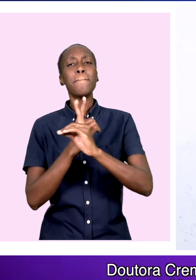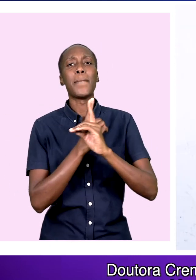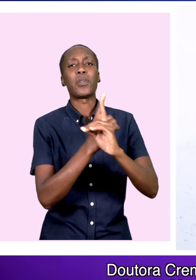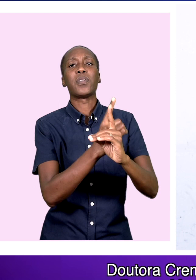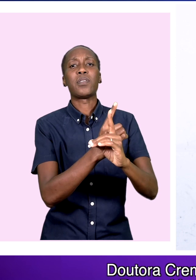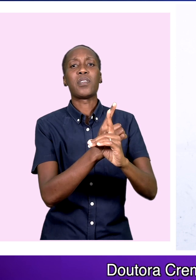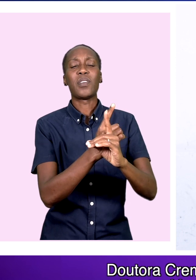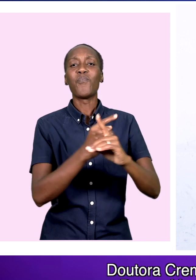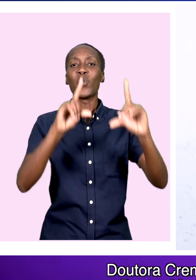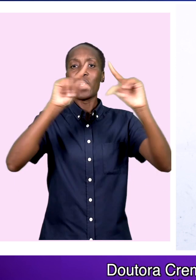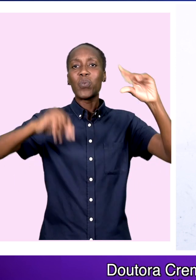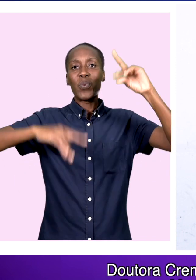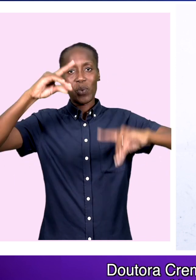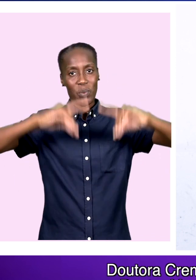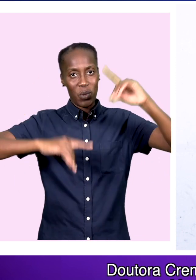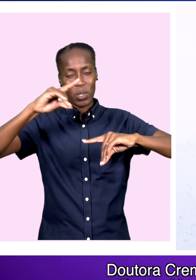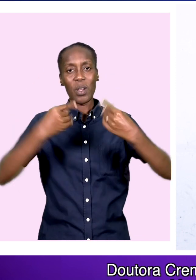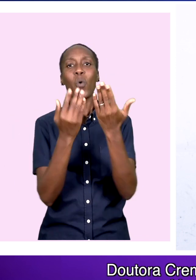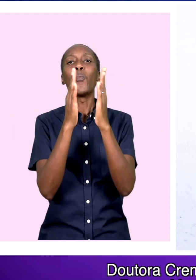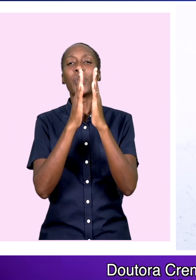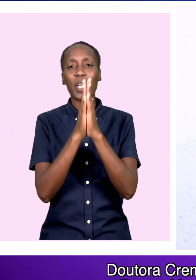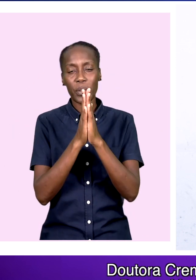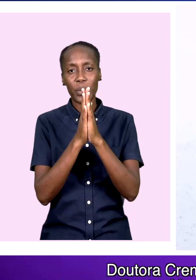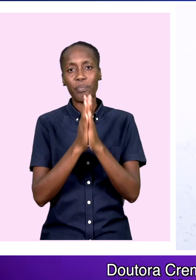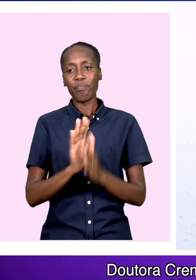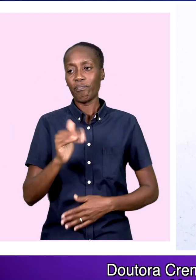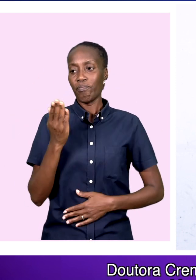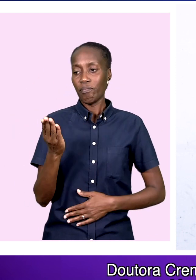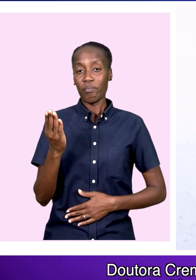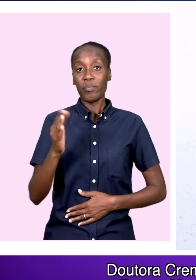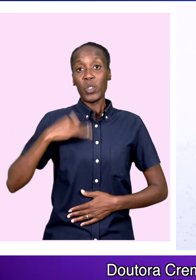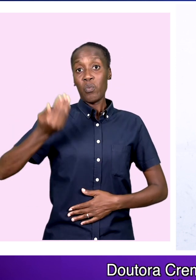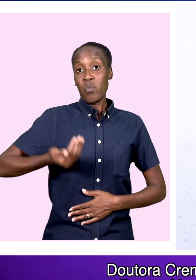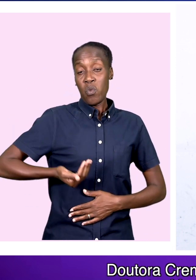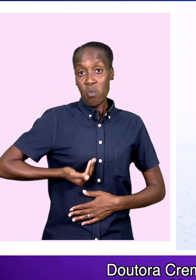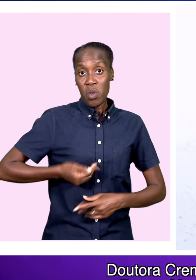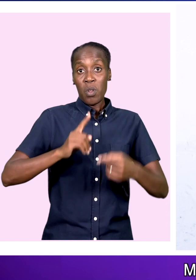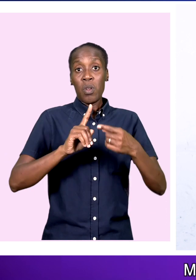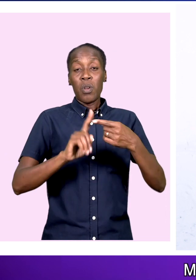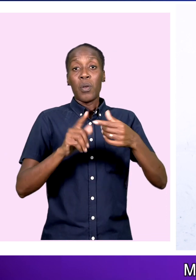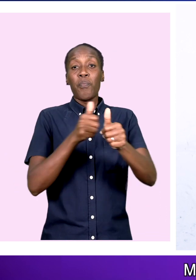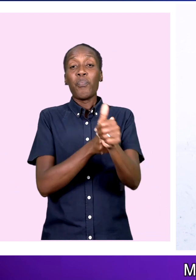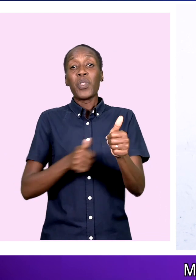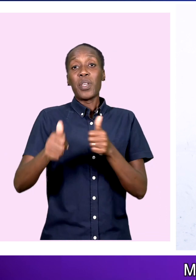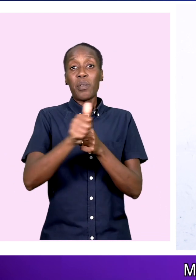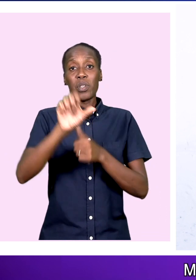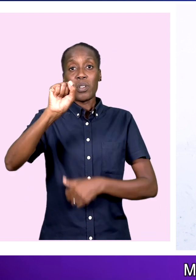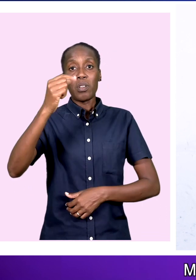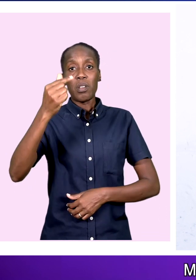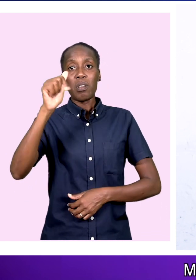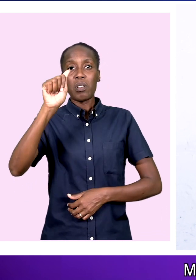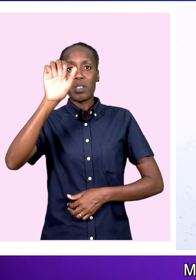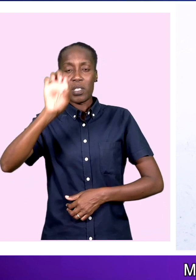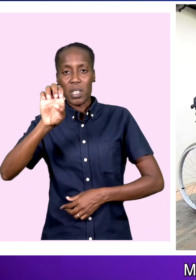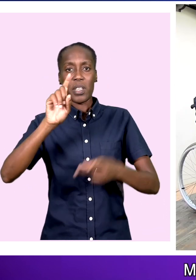Cremilda Zandamela, que representou o STAI, doutor Ricardo Morense, em representação ao Observatório Moçambicano